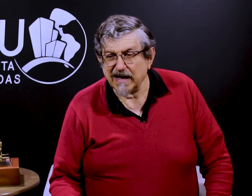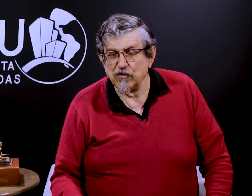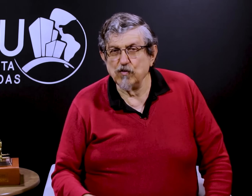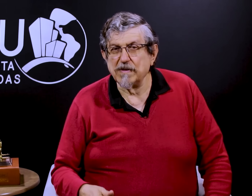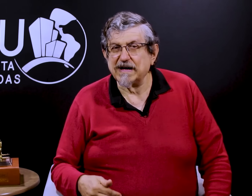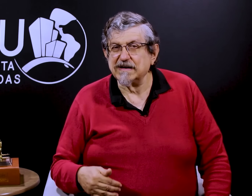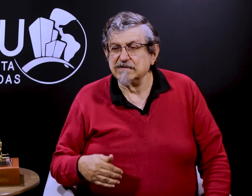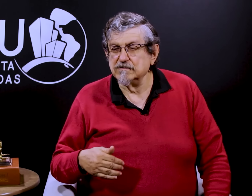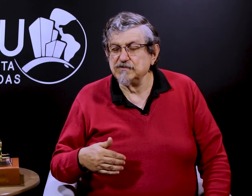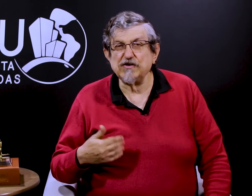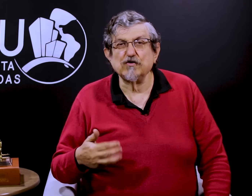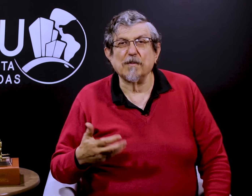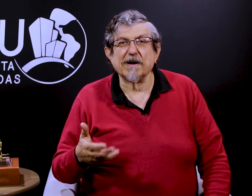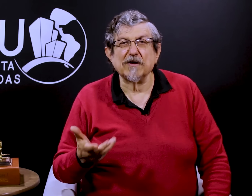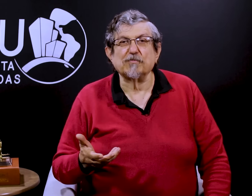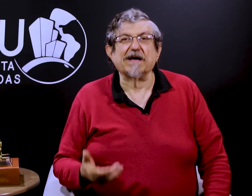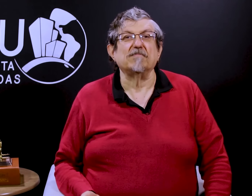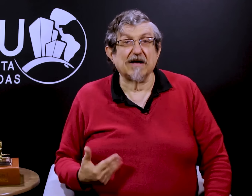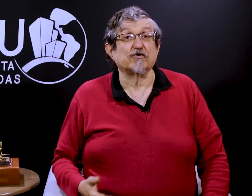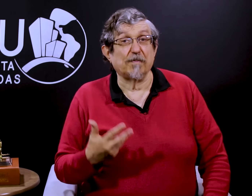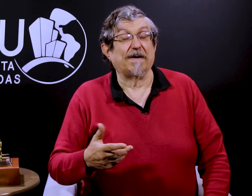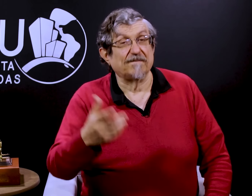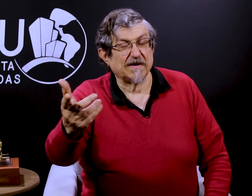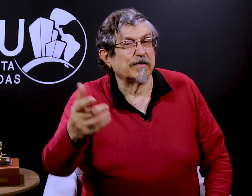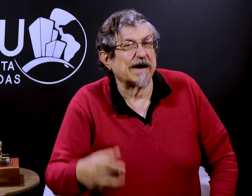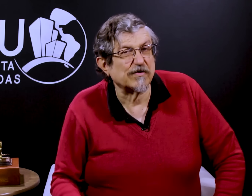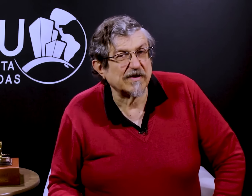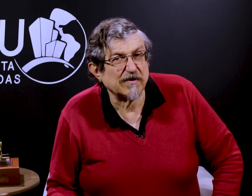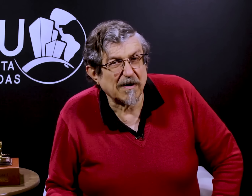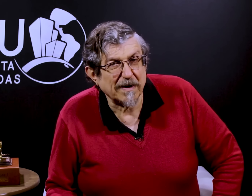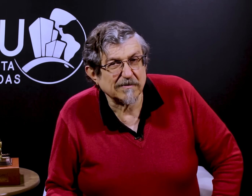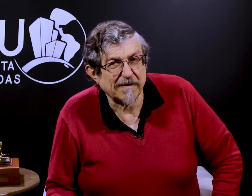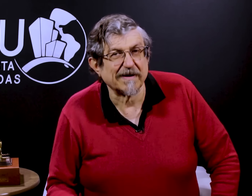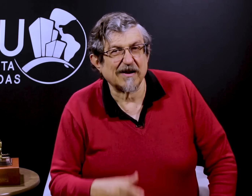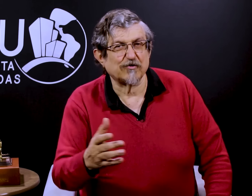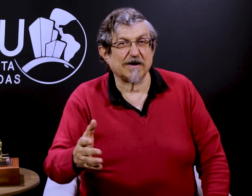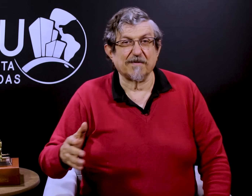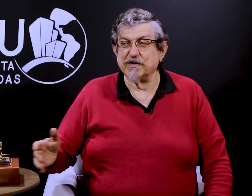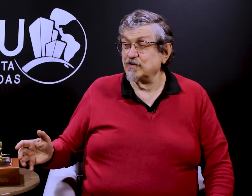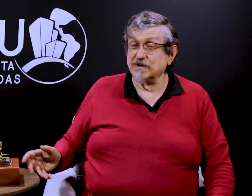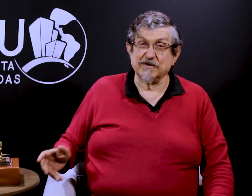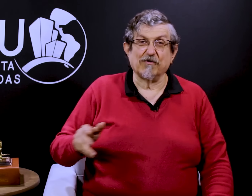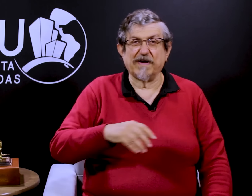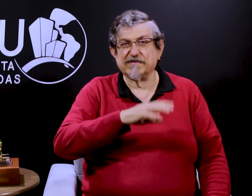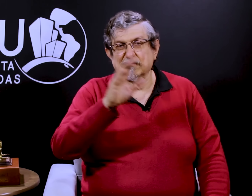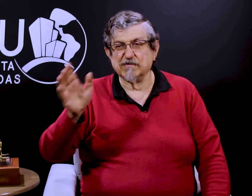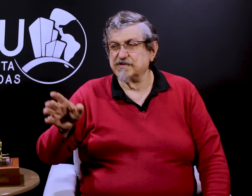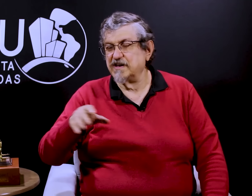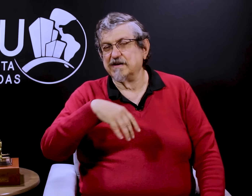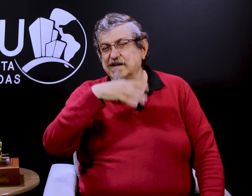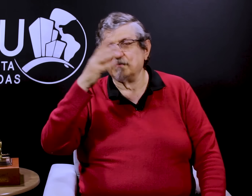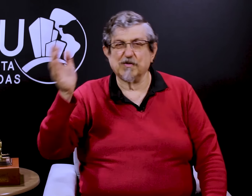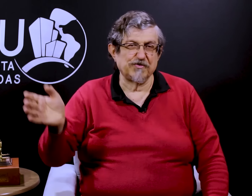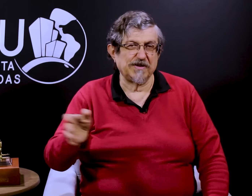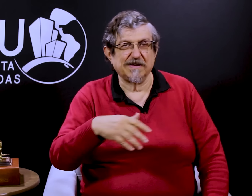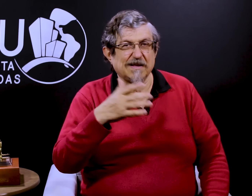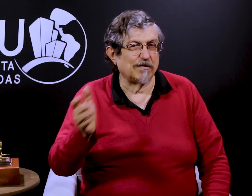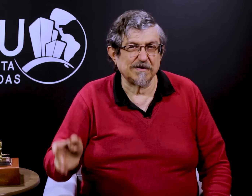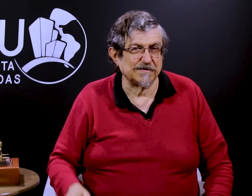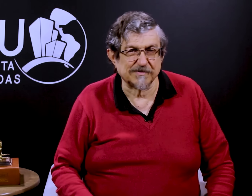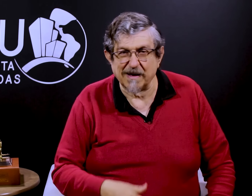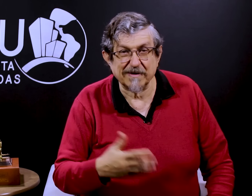a uma um desdobramento pragmático Opa eu quero ser seu amigo Sabe aquela história da pessoa que conversa com você e dá bom